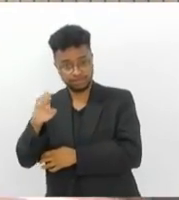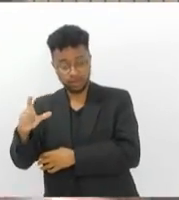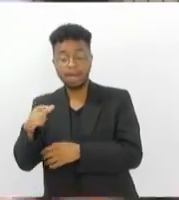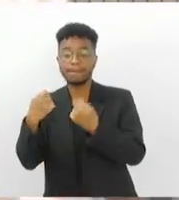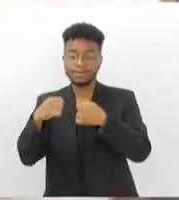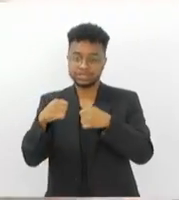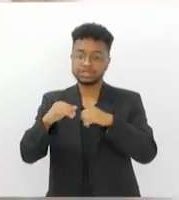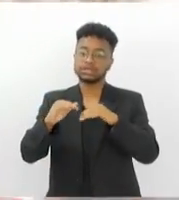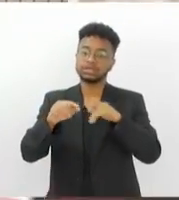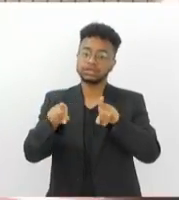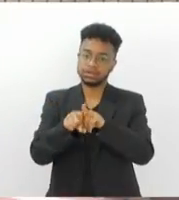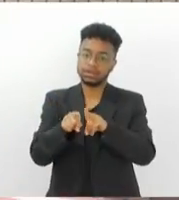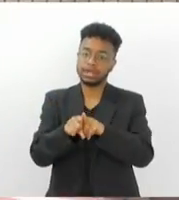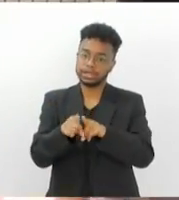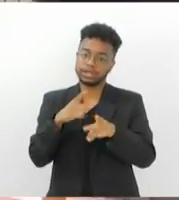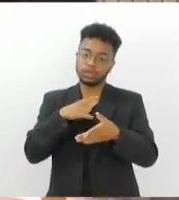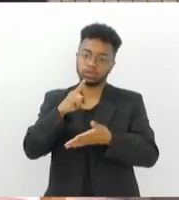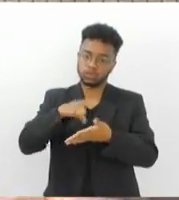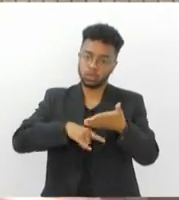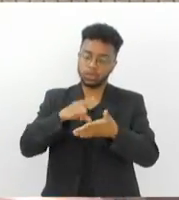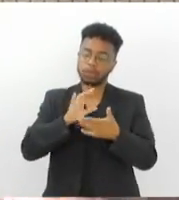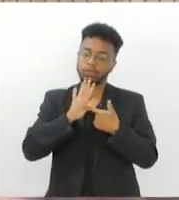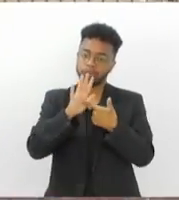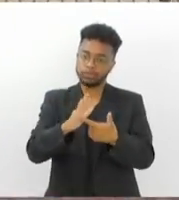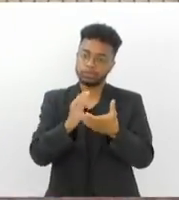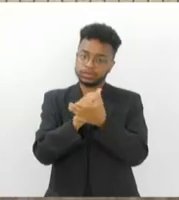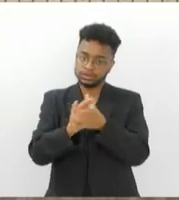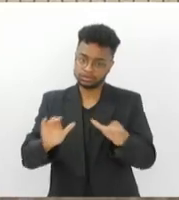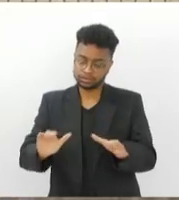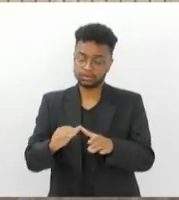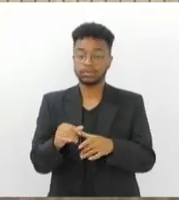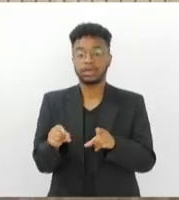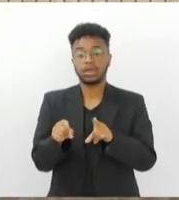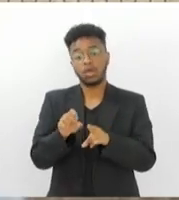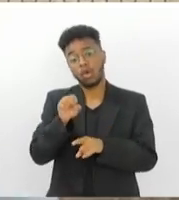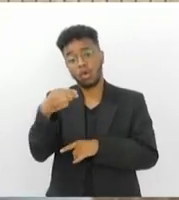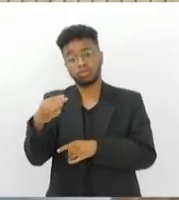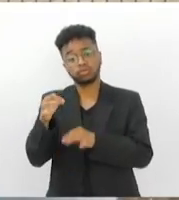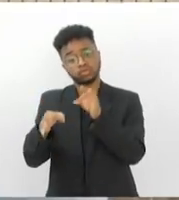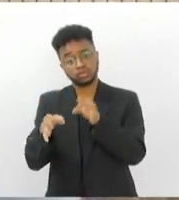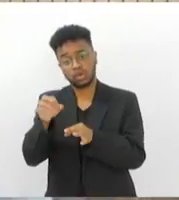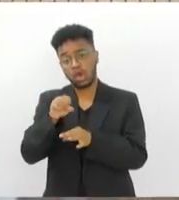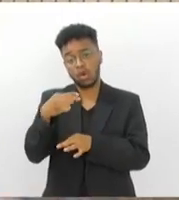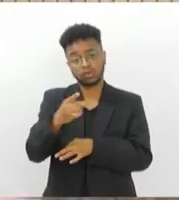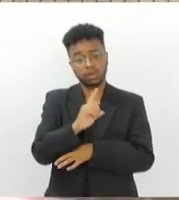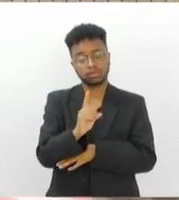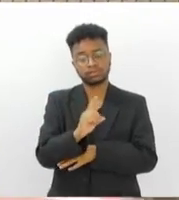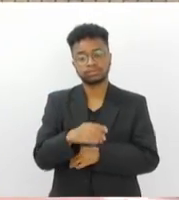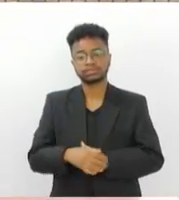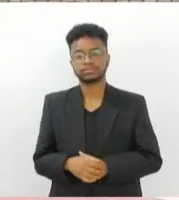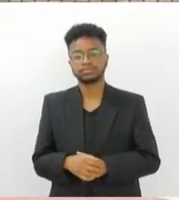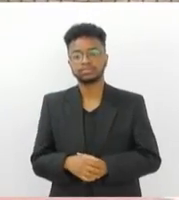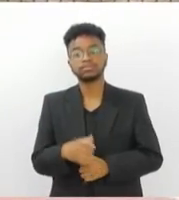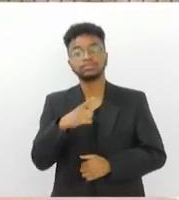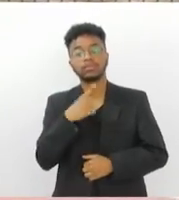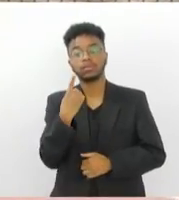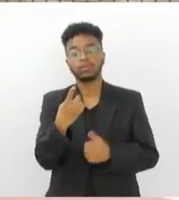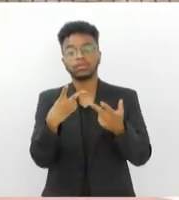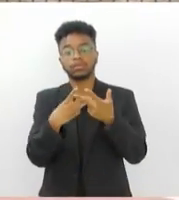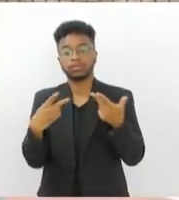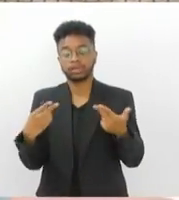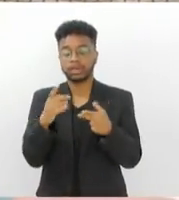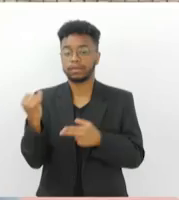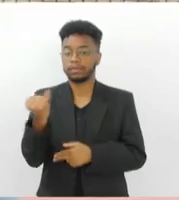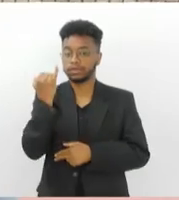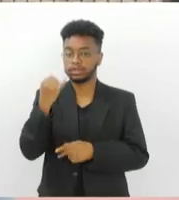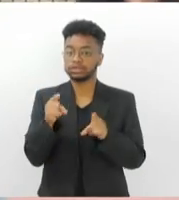dissolução e aí da mesma forma seja extrajudicialmente ou judicialmente Doutor um ponto muito importante também que deve